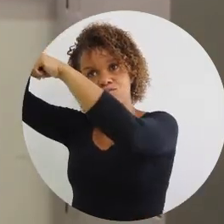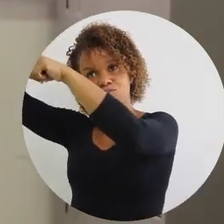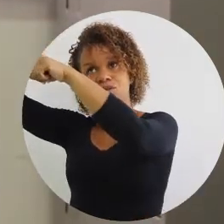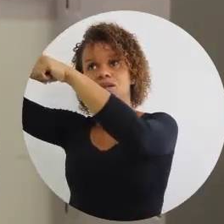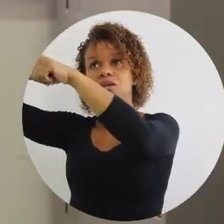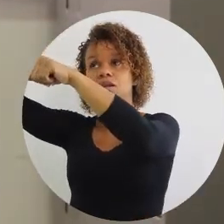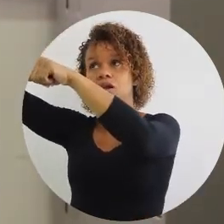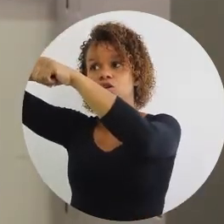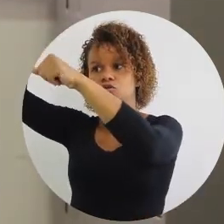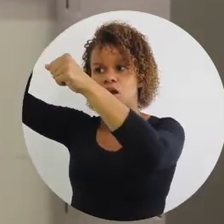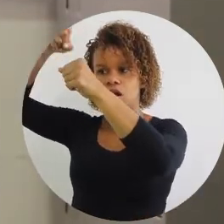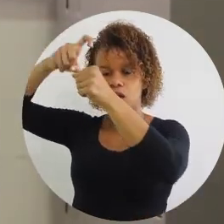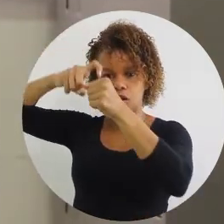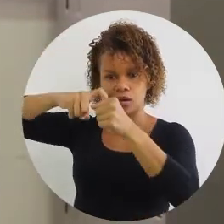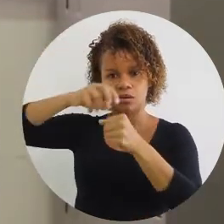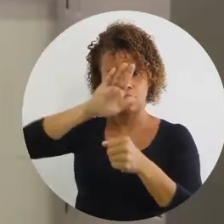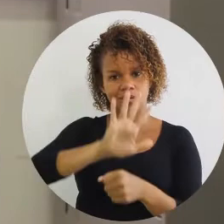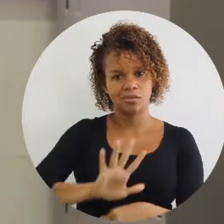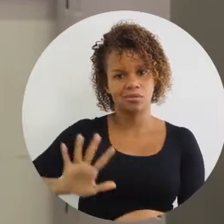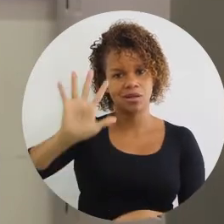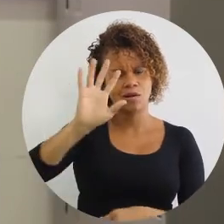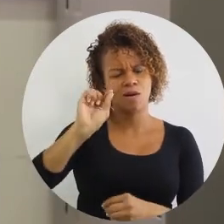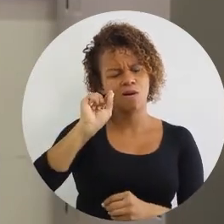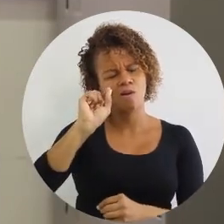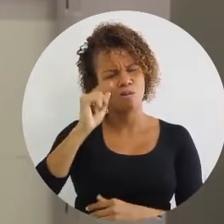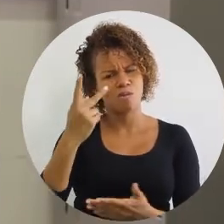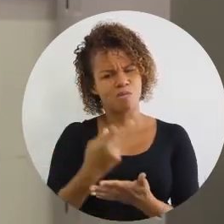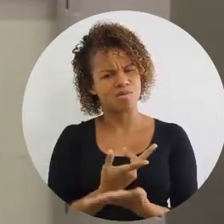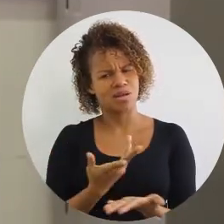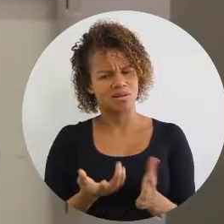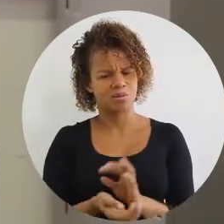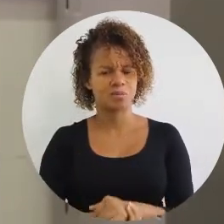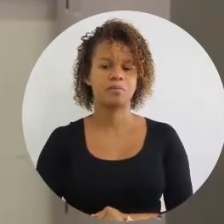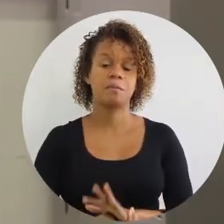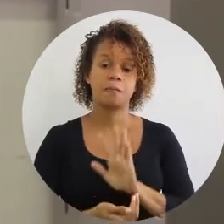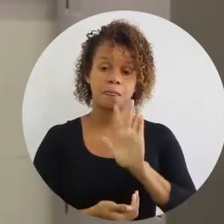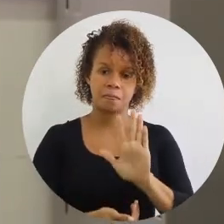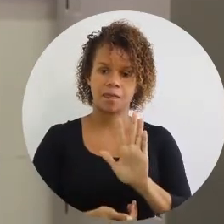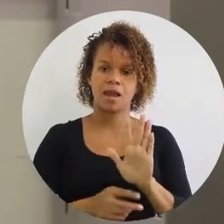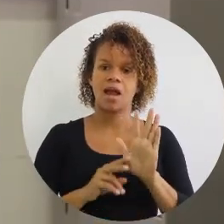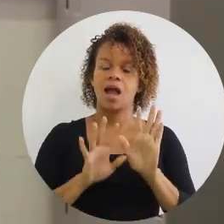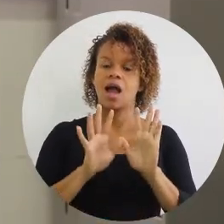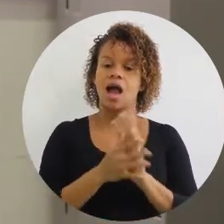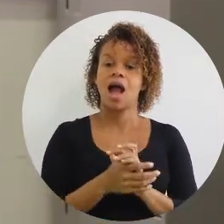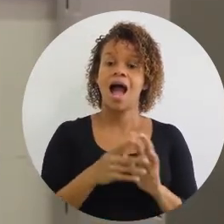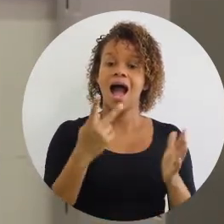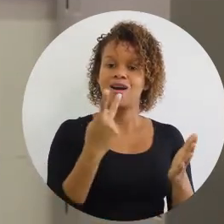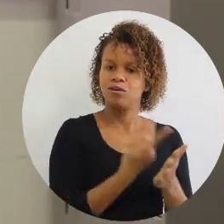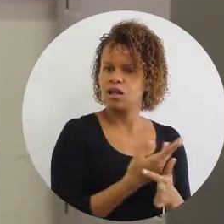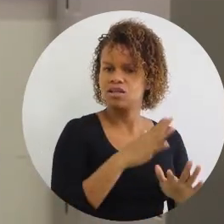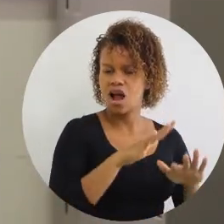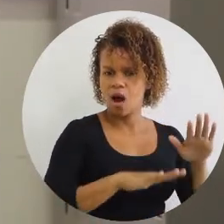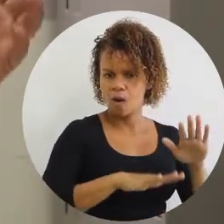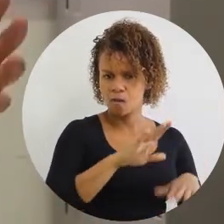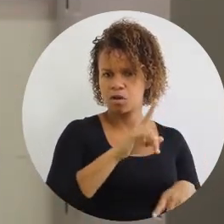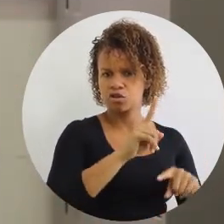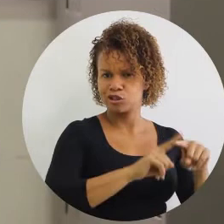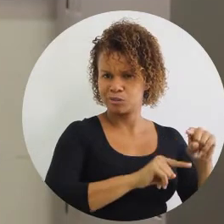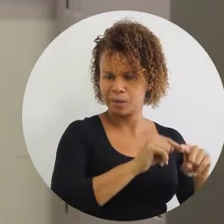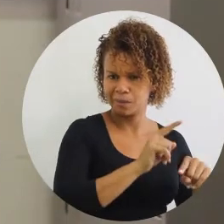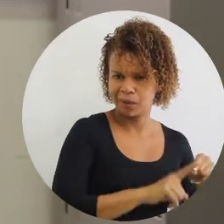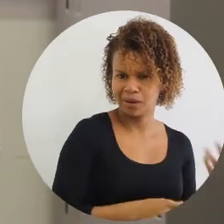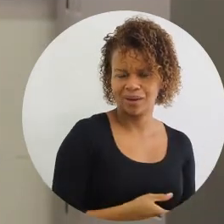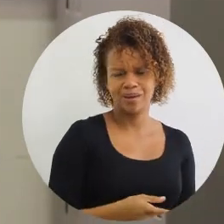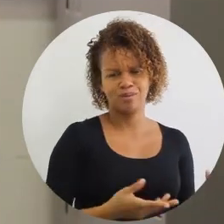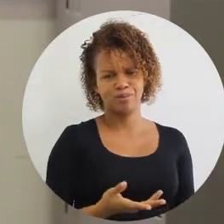da mercadoria para o exterior. Ué, como funciona isso? Funciona da seguinte forma, acontece às vezes com alguns equipamentos,